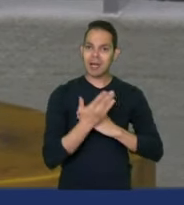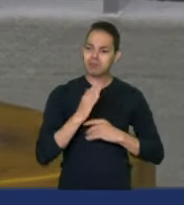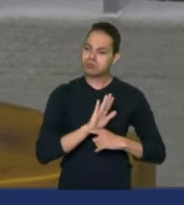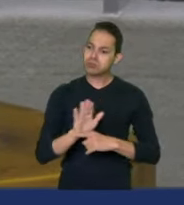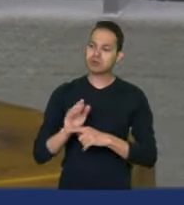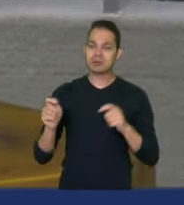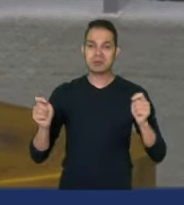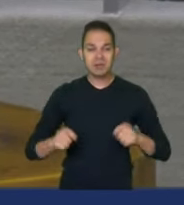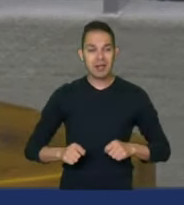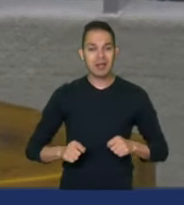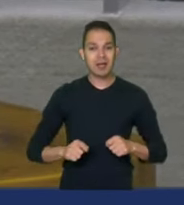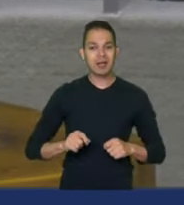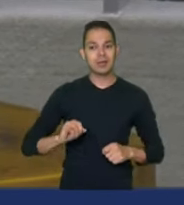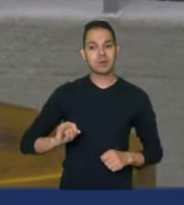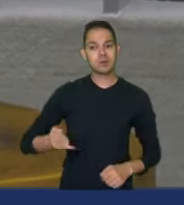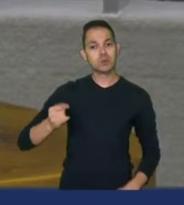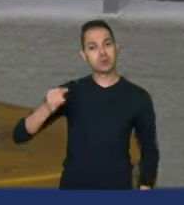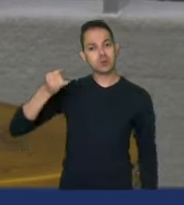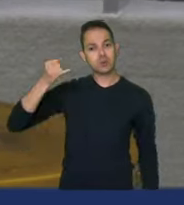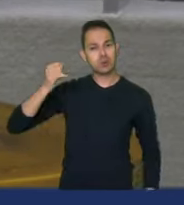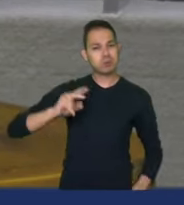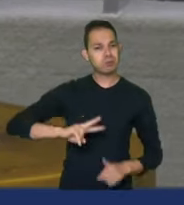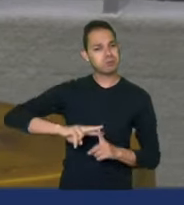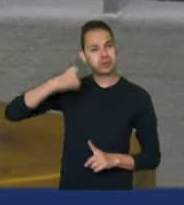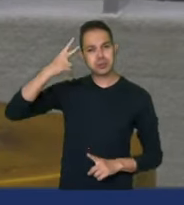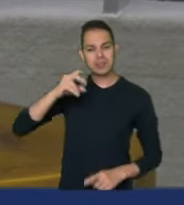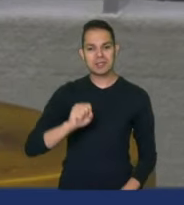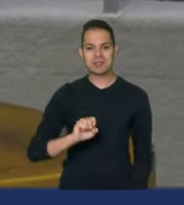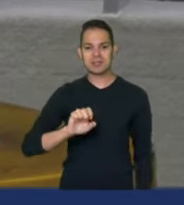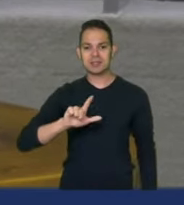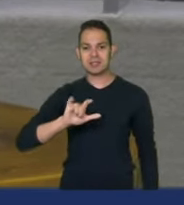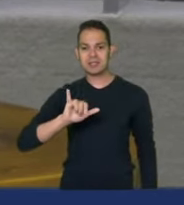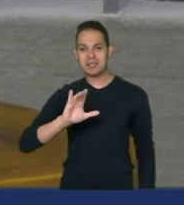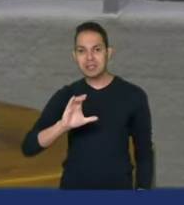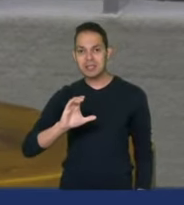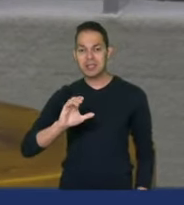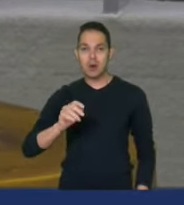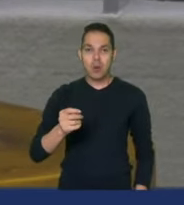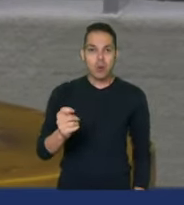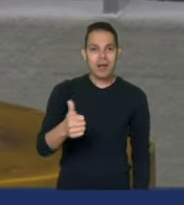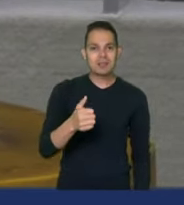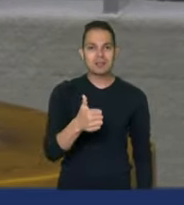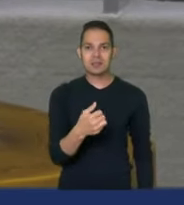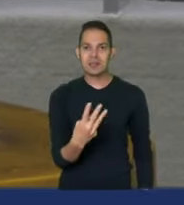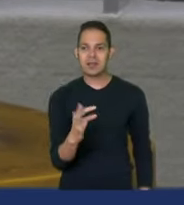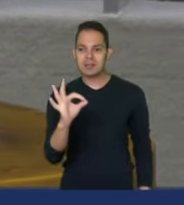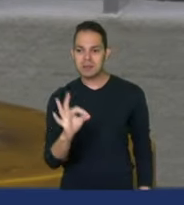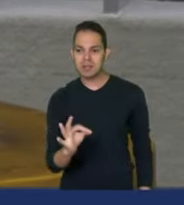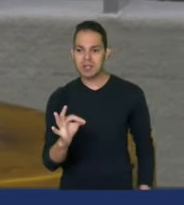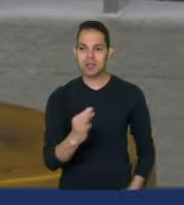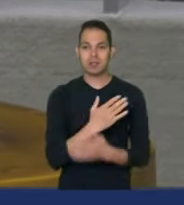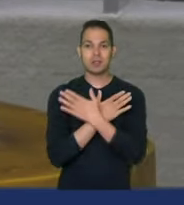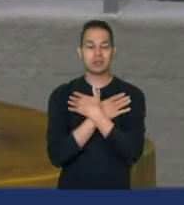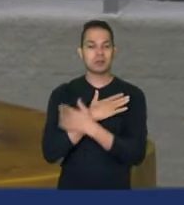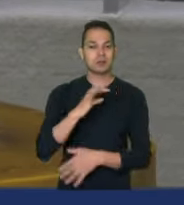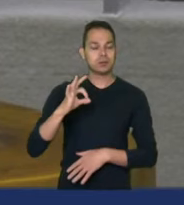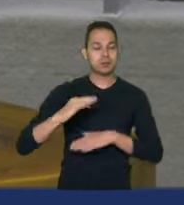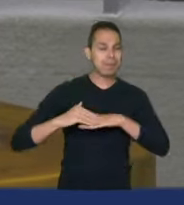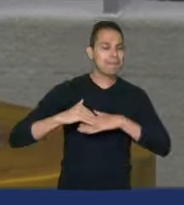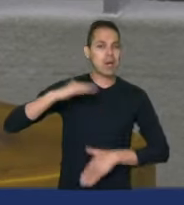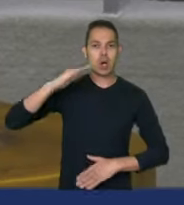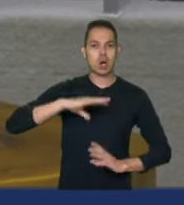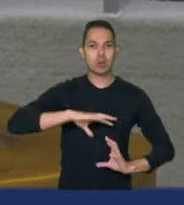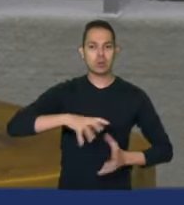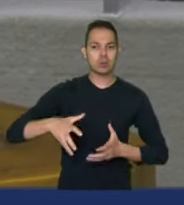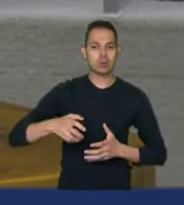maior juro, taxa Selic do mundo, quase 13%. Nós temos a maior taxa de desemprego do mundo,